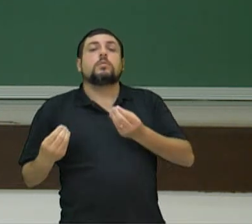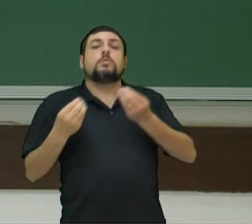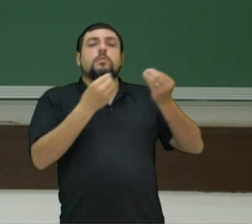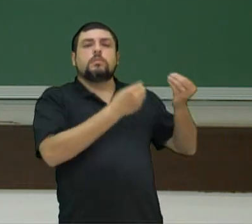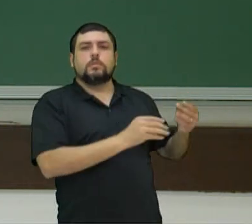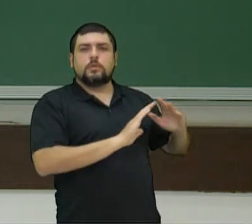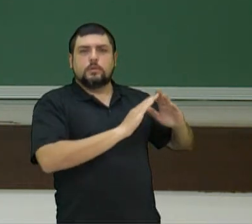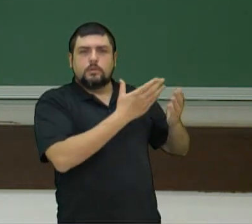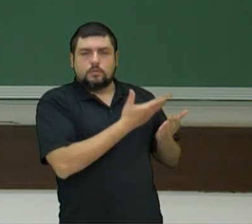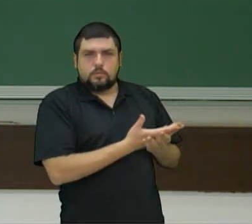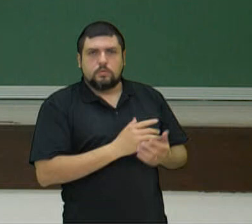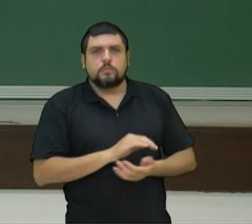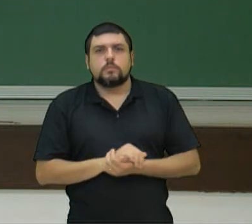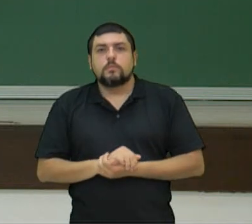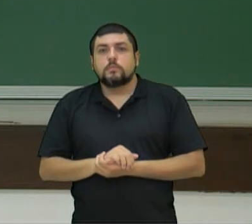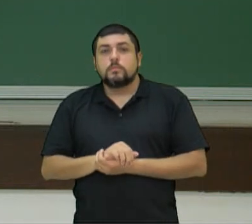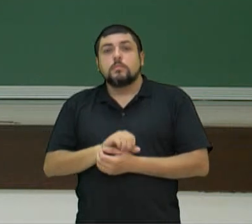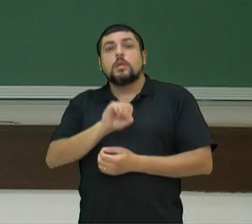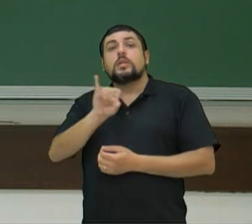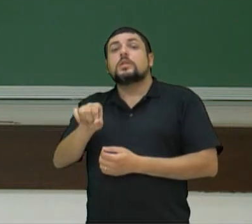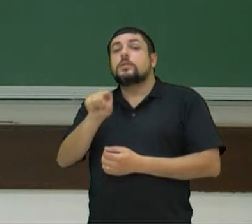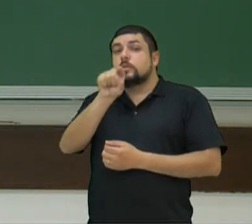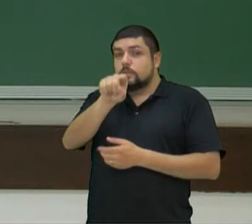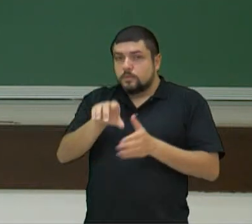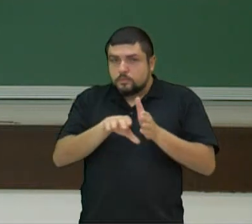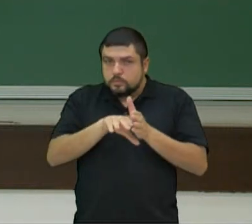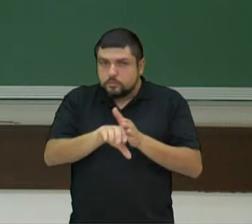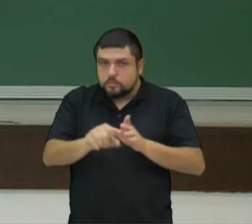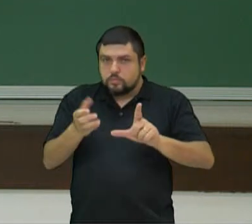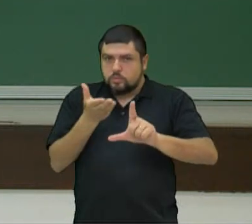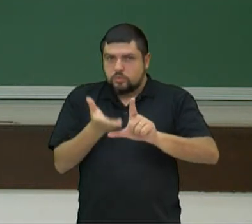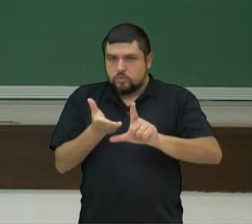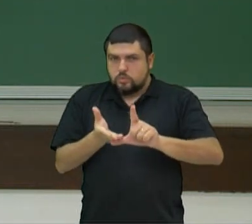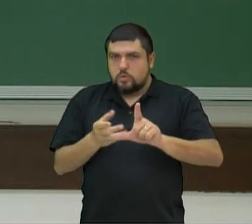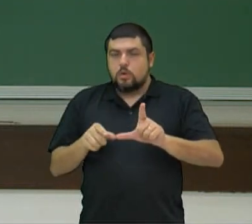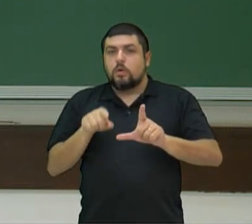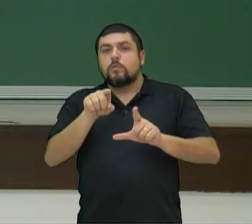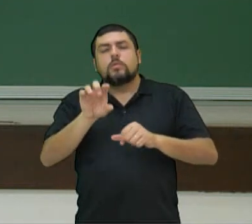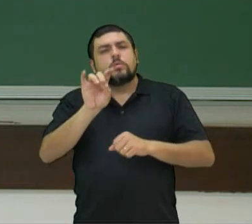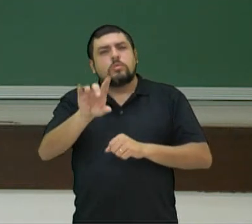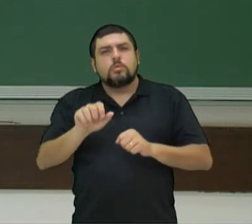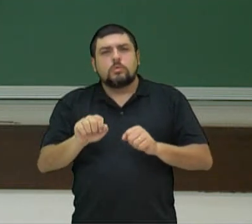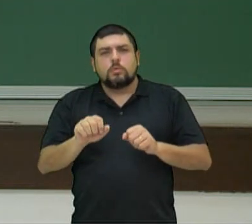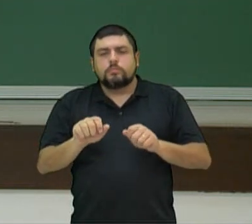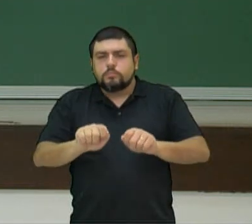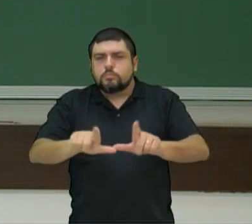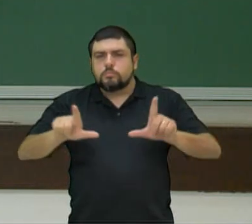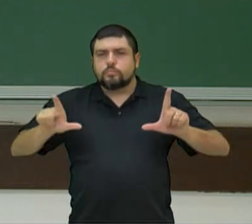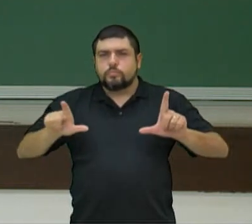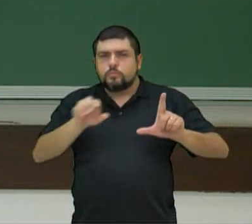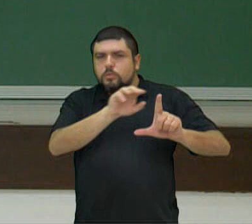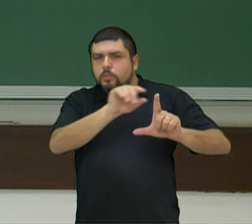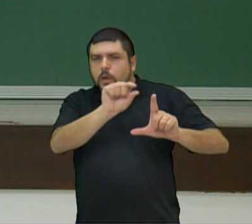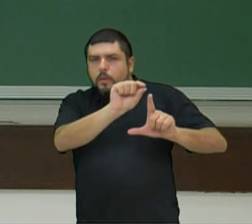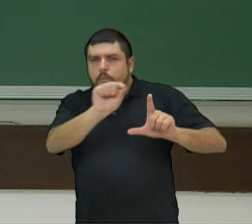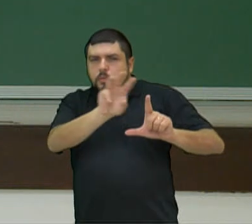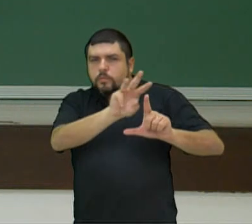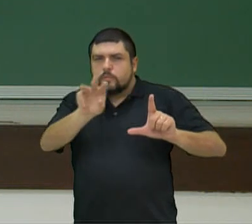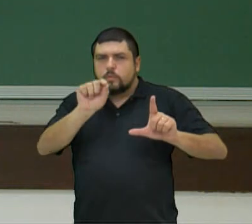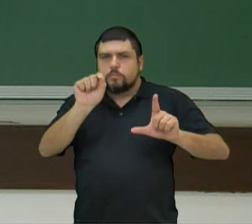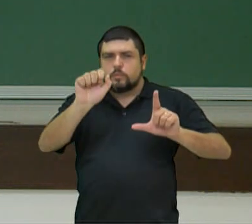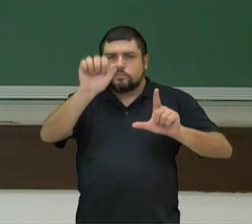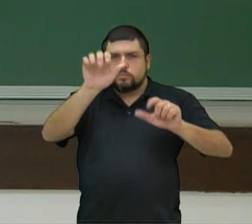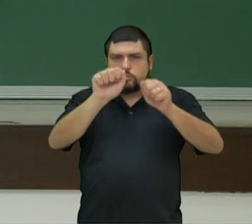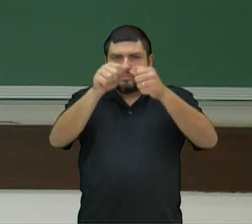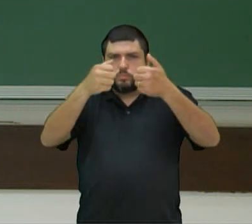Mas, se você acessa o Google Classroom, então você só precisa acessar o link da tarefa, realizar a